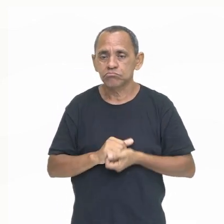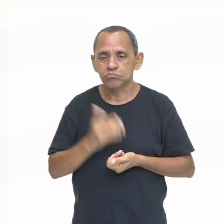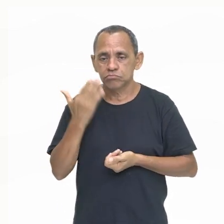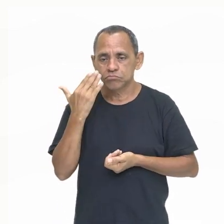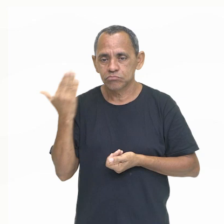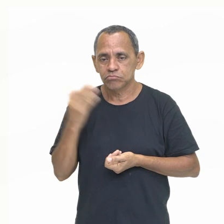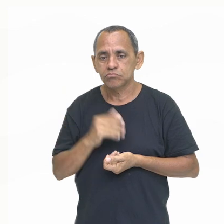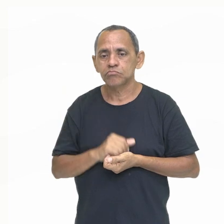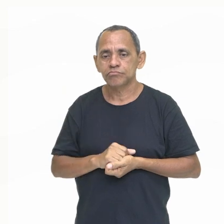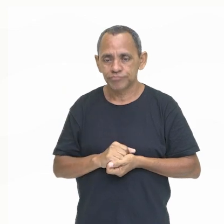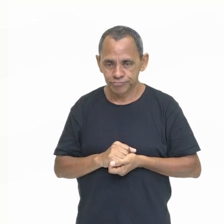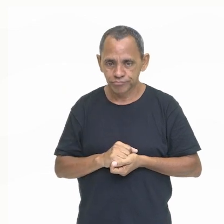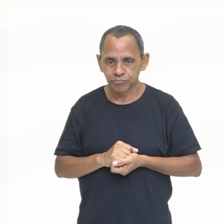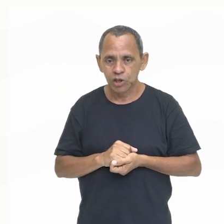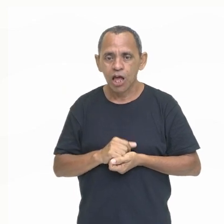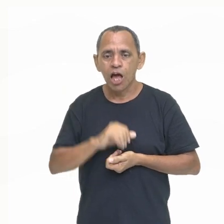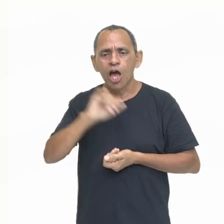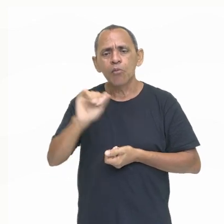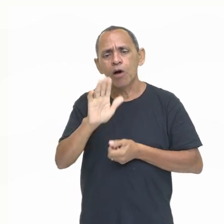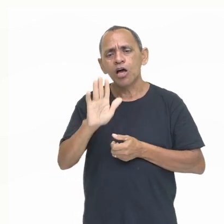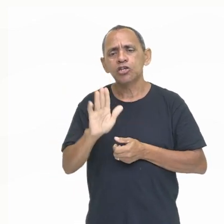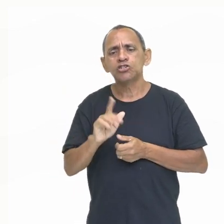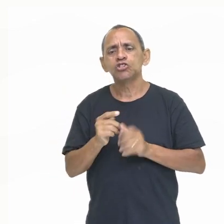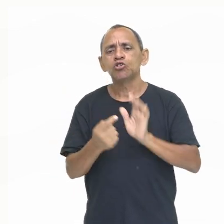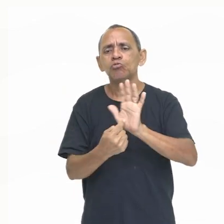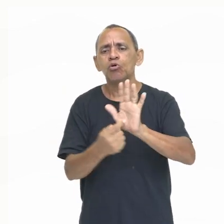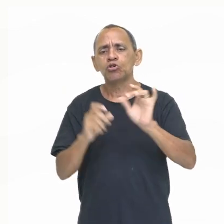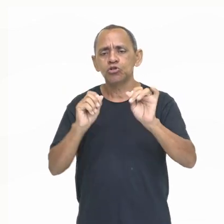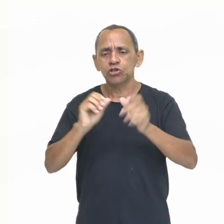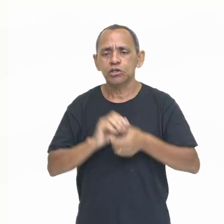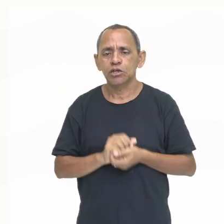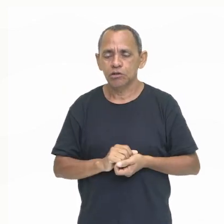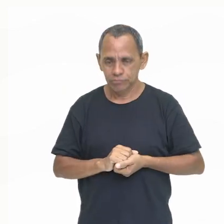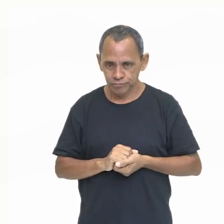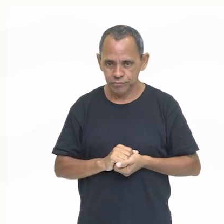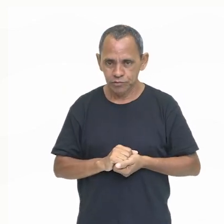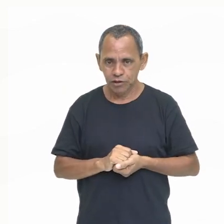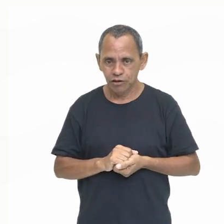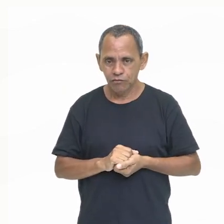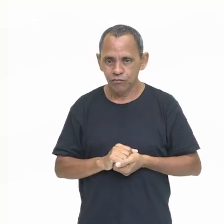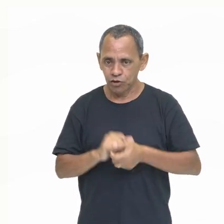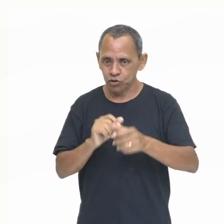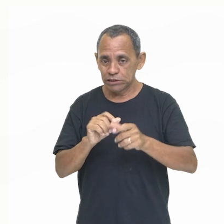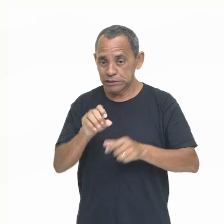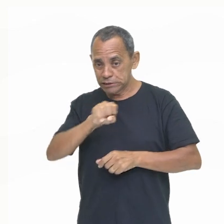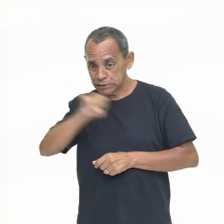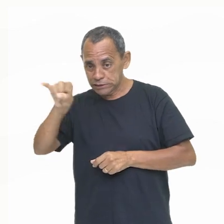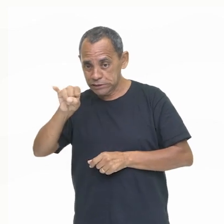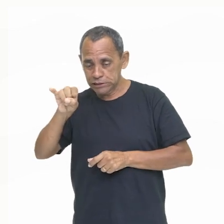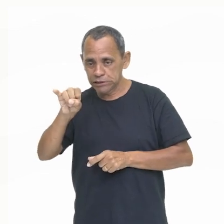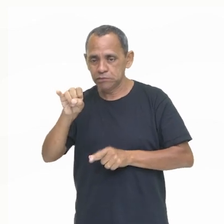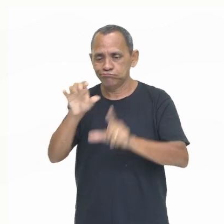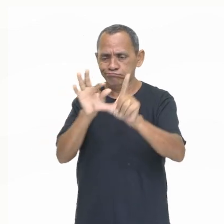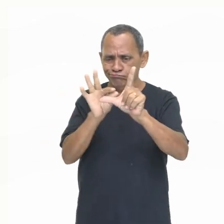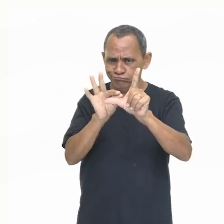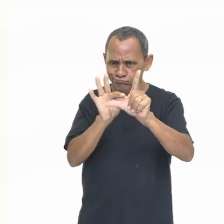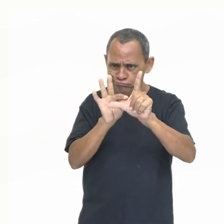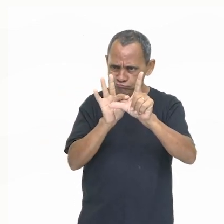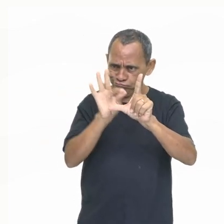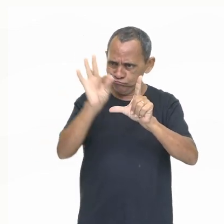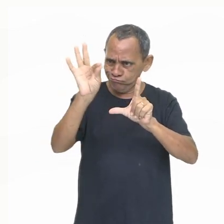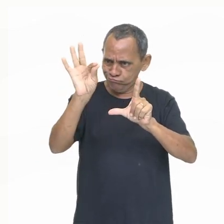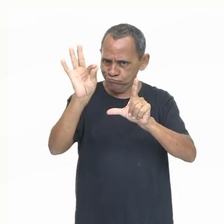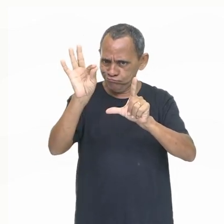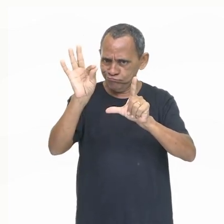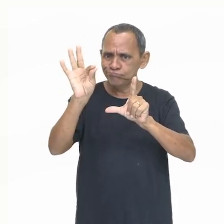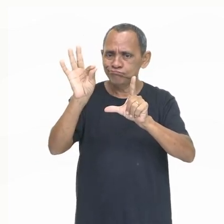crescente. Ó, aqui a função é crescente e aqui ela decresce novamente. Certo? Dito isto, vamos